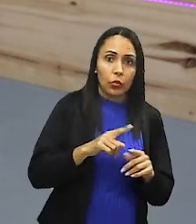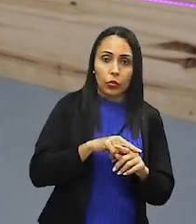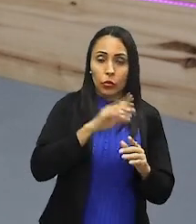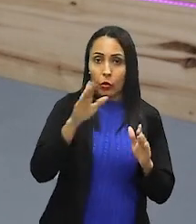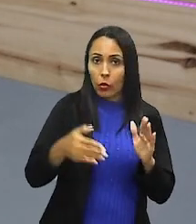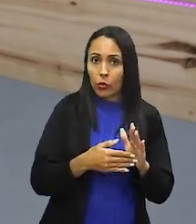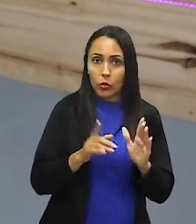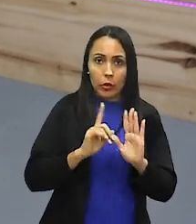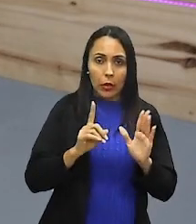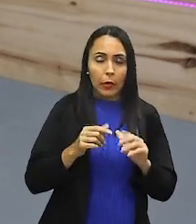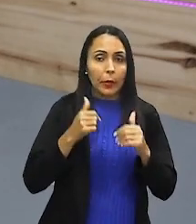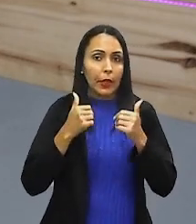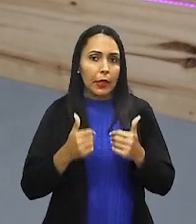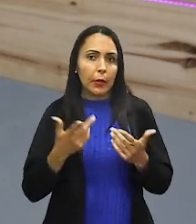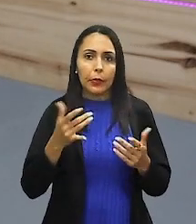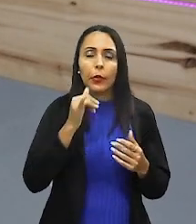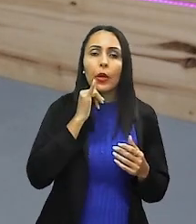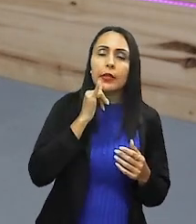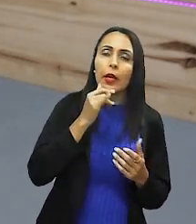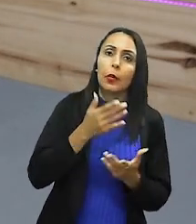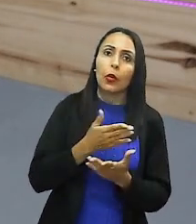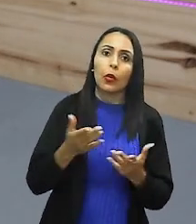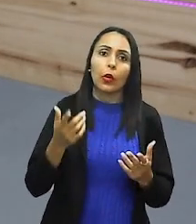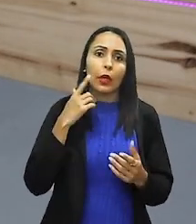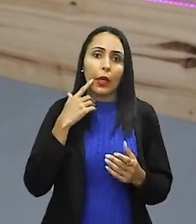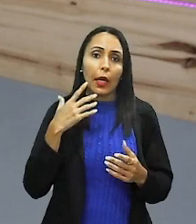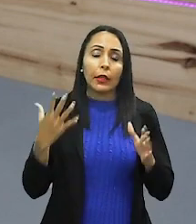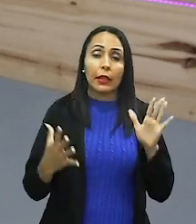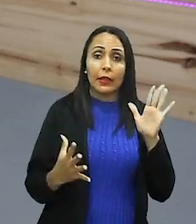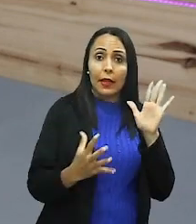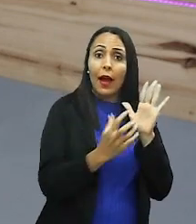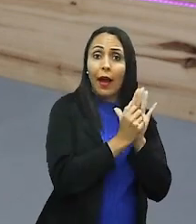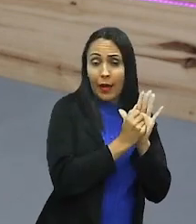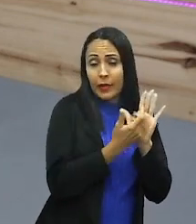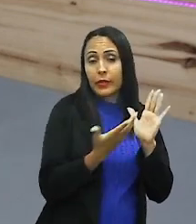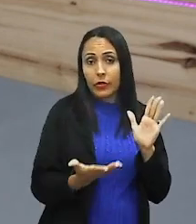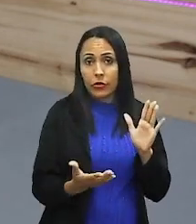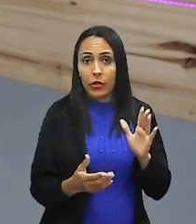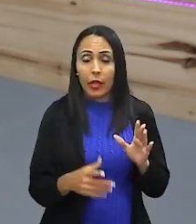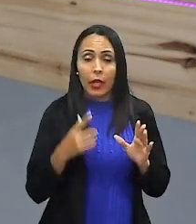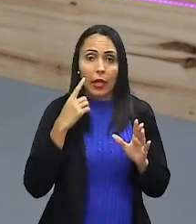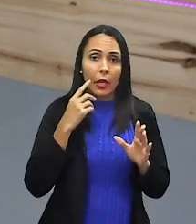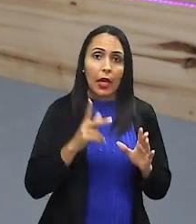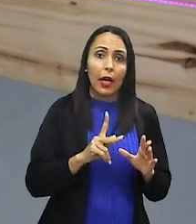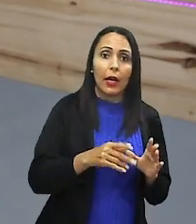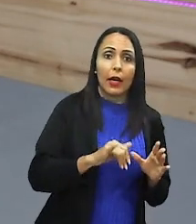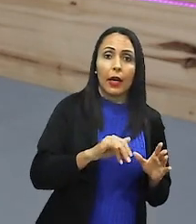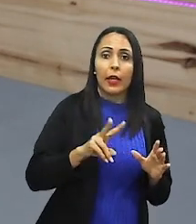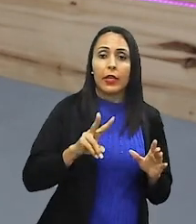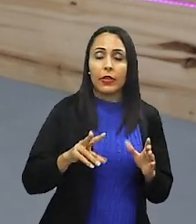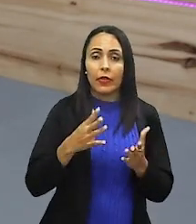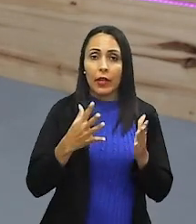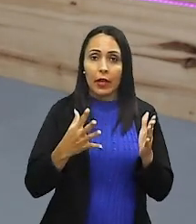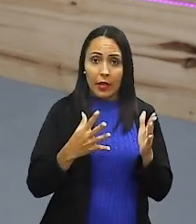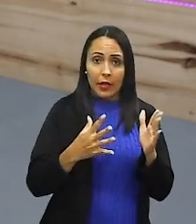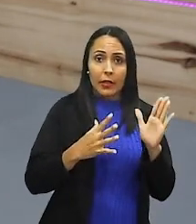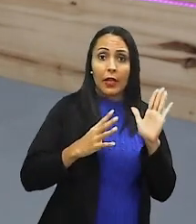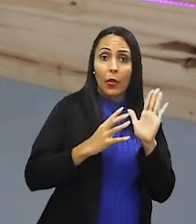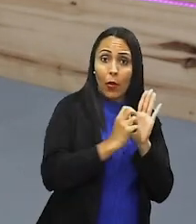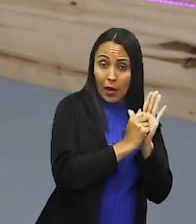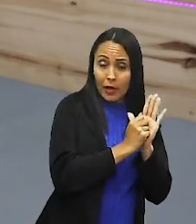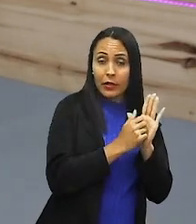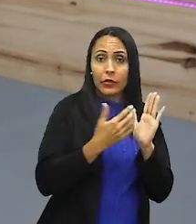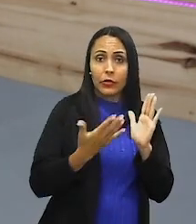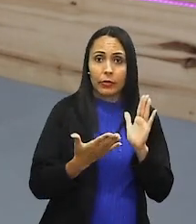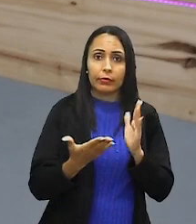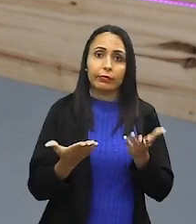vírus envelopado, beleza? Por exemplo, o vírus da AIDS é um vírus envelopado. O HIV, que provoca uma doença chamada AIDS, é um vírus envelopado.